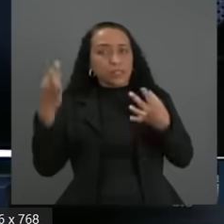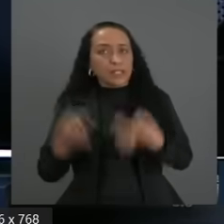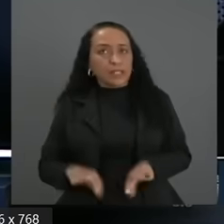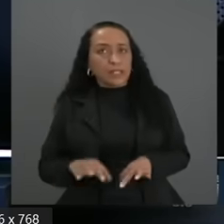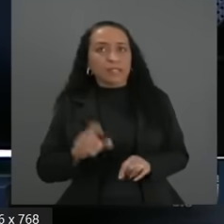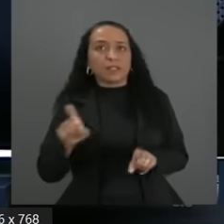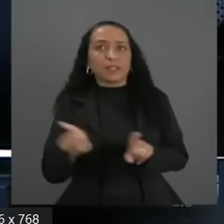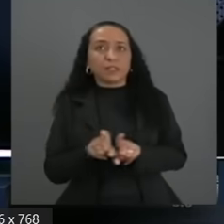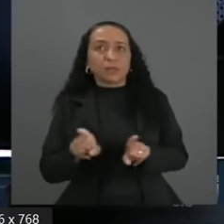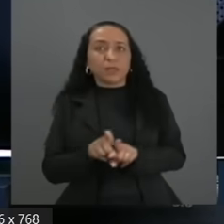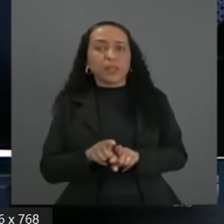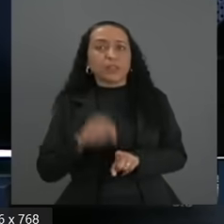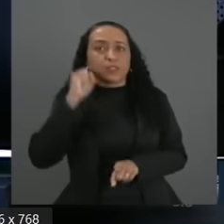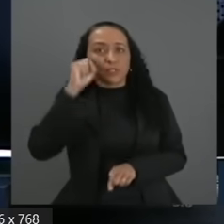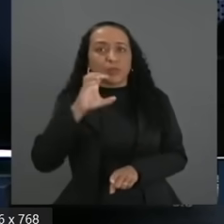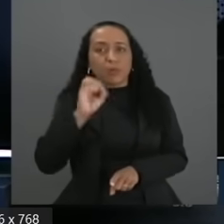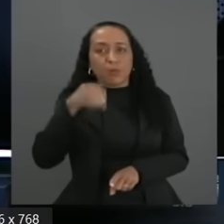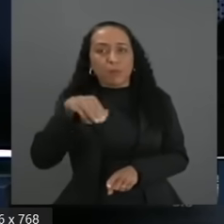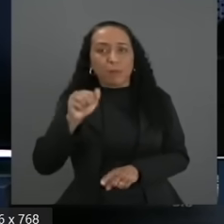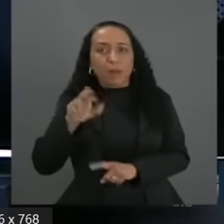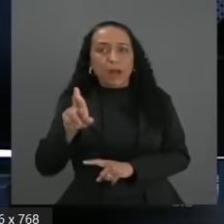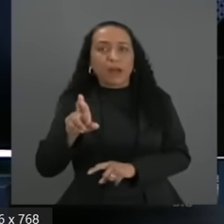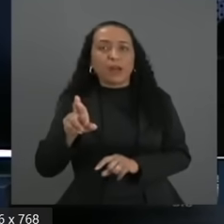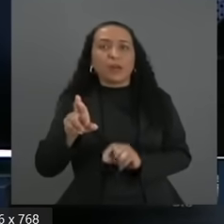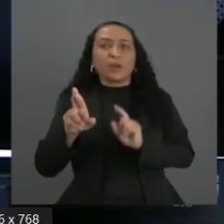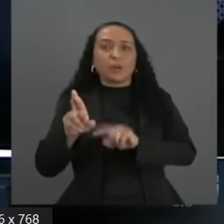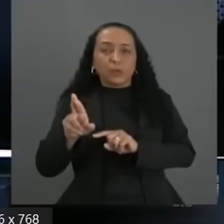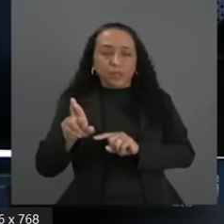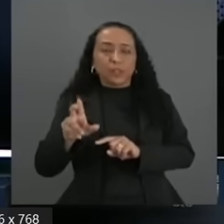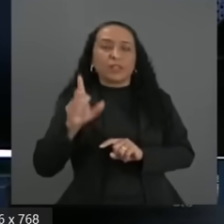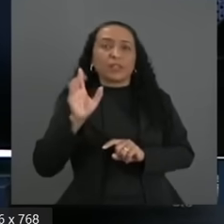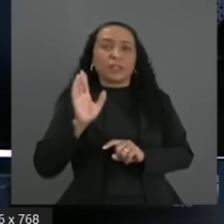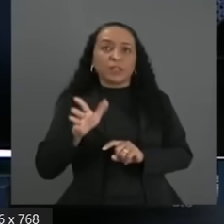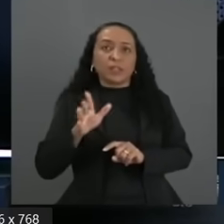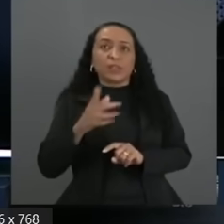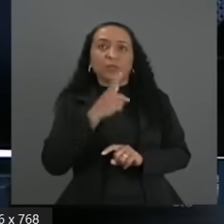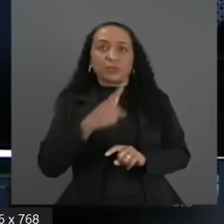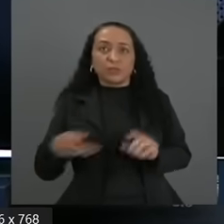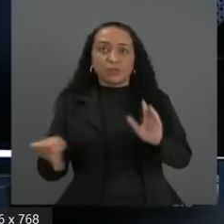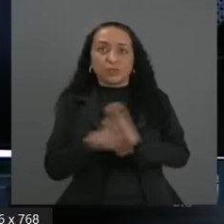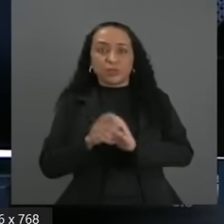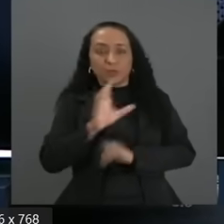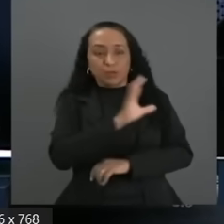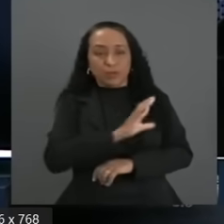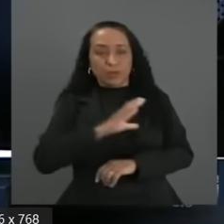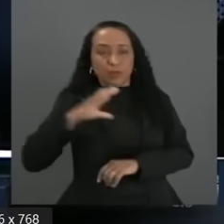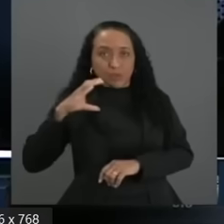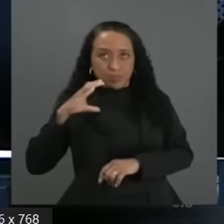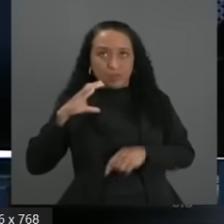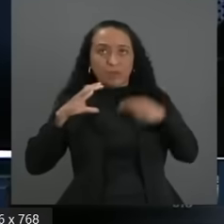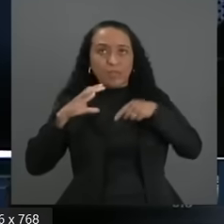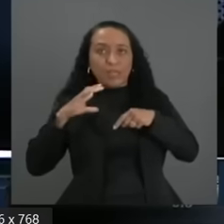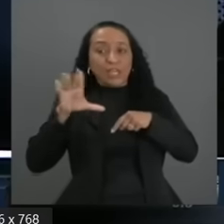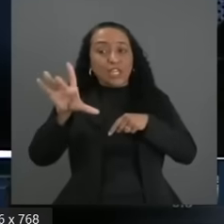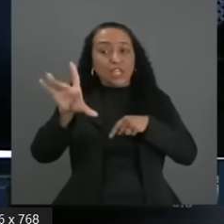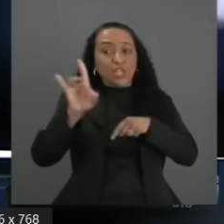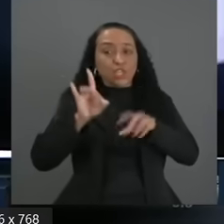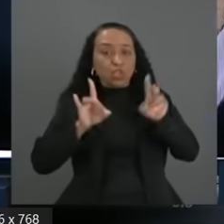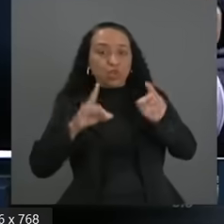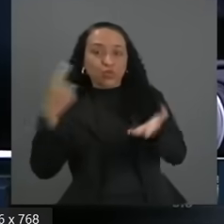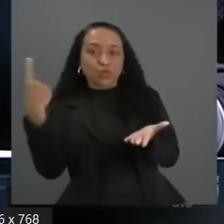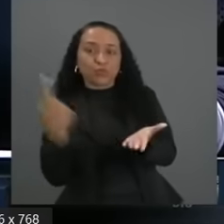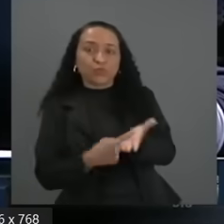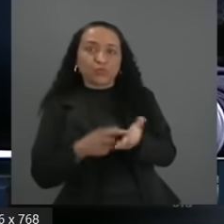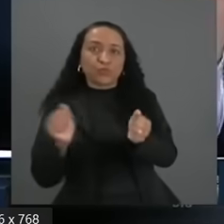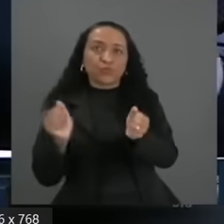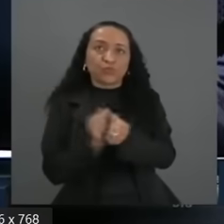ao senador Omar Aziz, haja visto que o presidente da comissão é quem indica num acordo